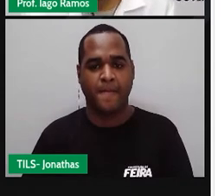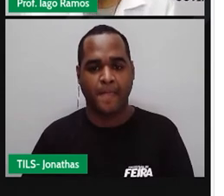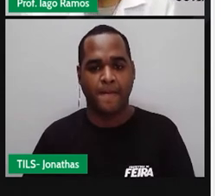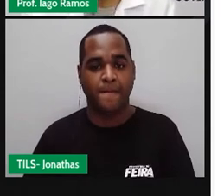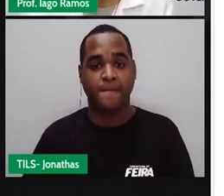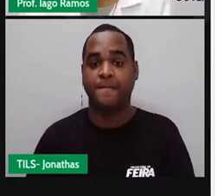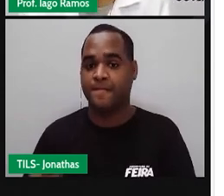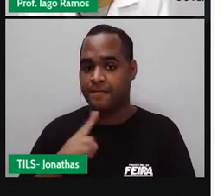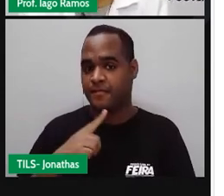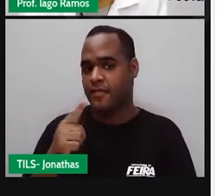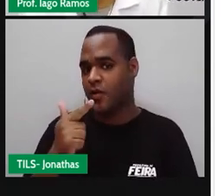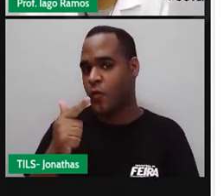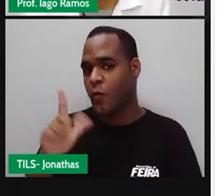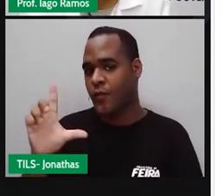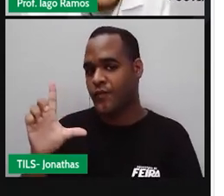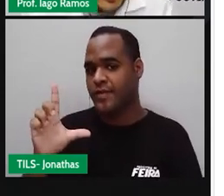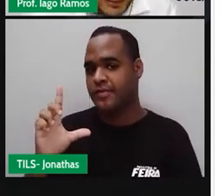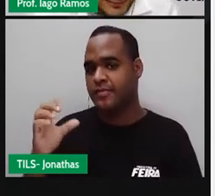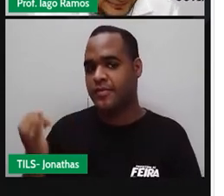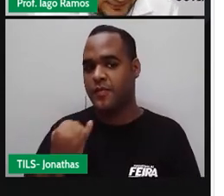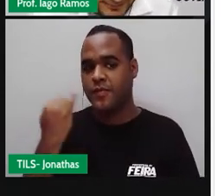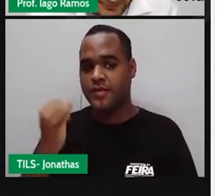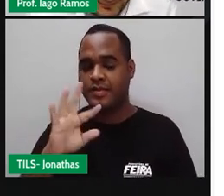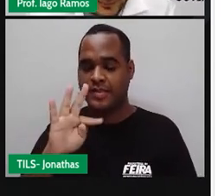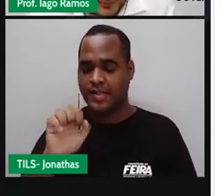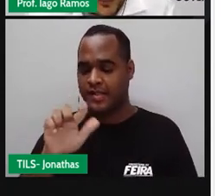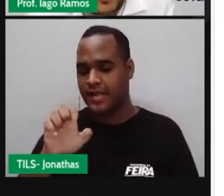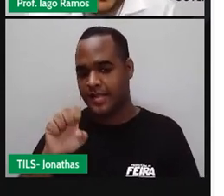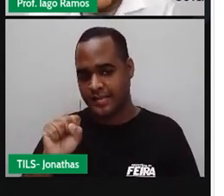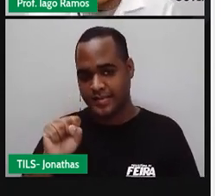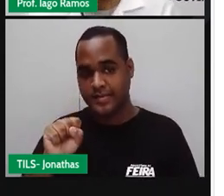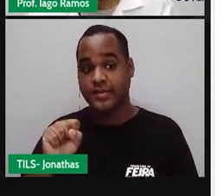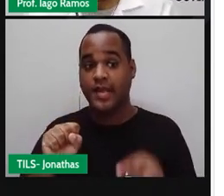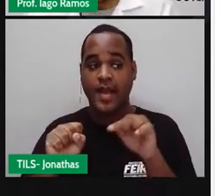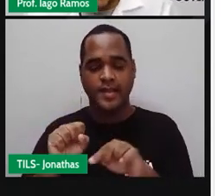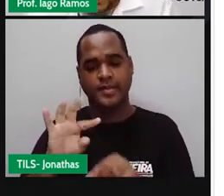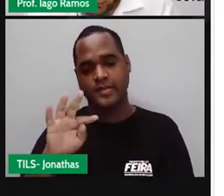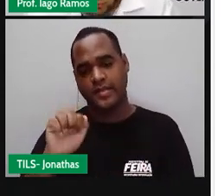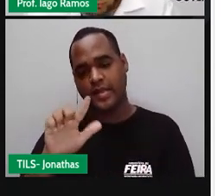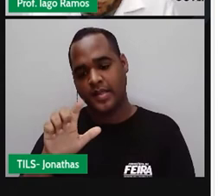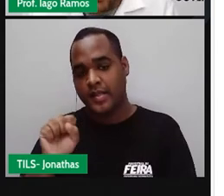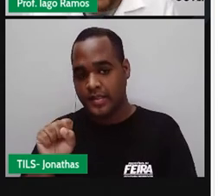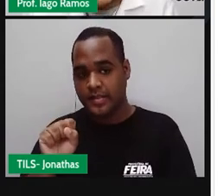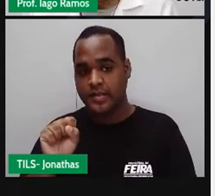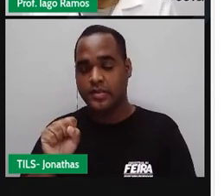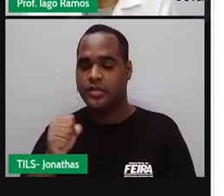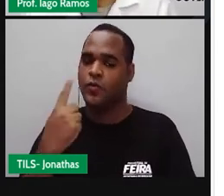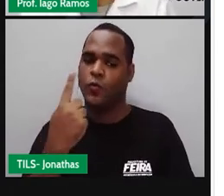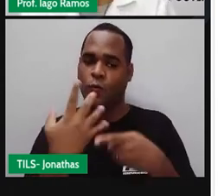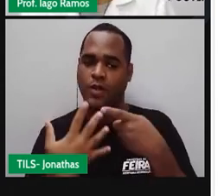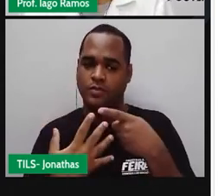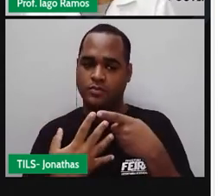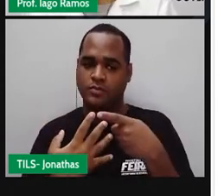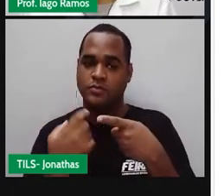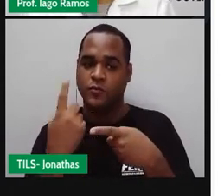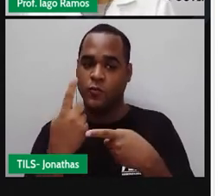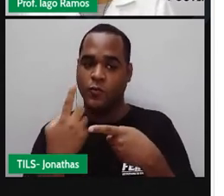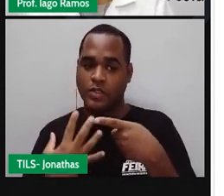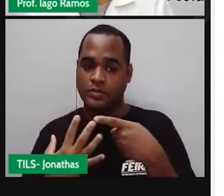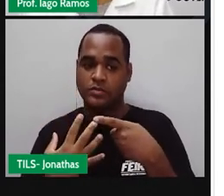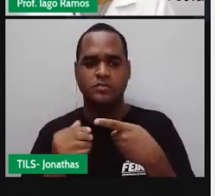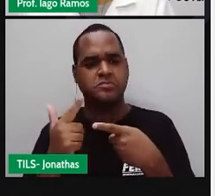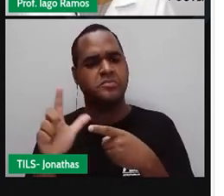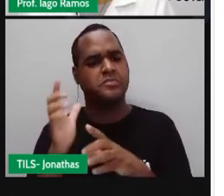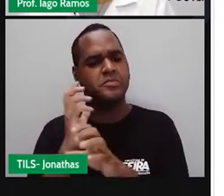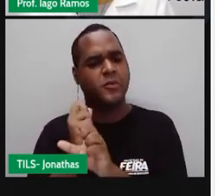o e temos também a contribuição de Thalles Thalles contribuiu com um quarto só que